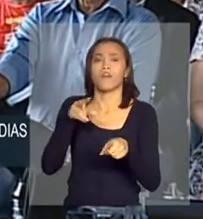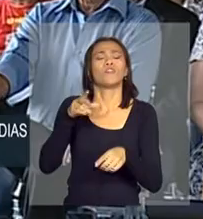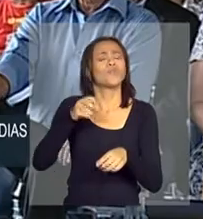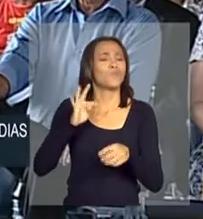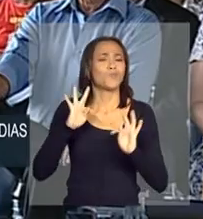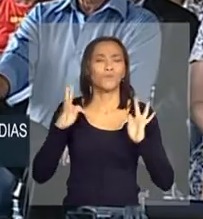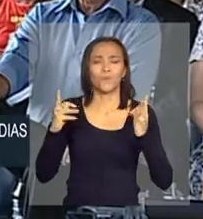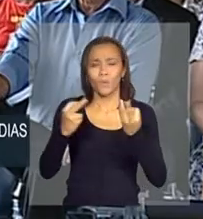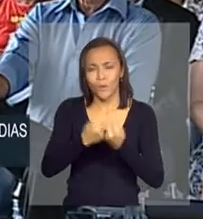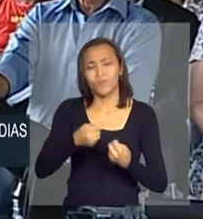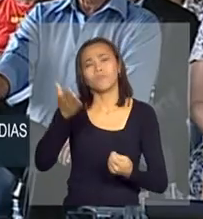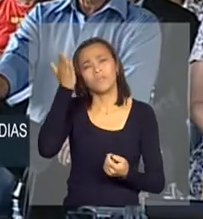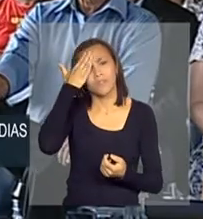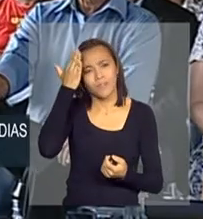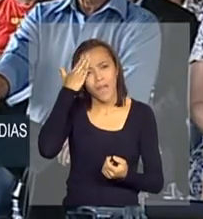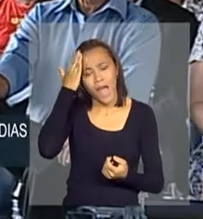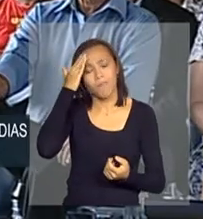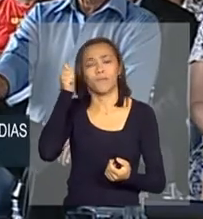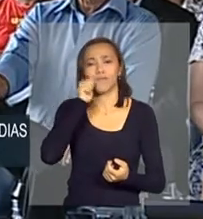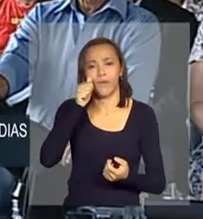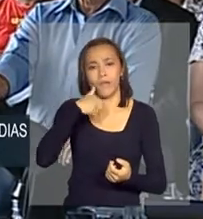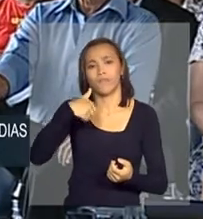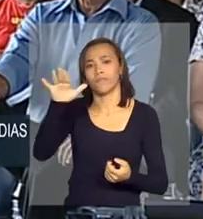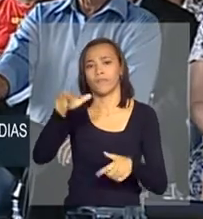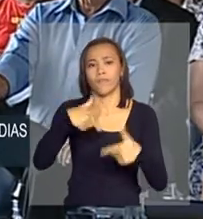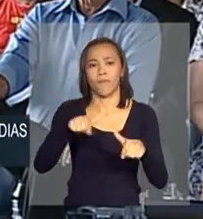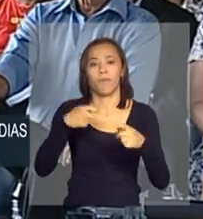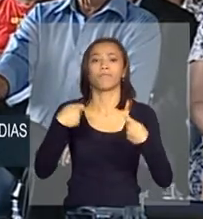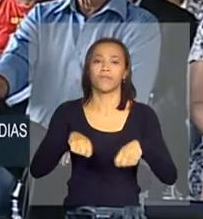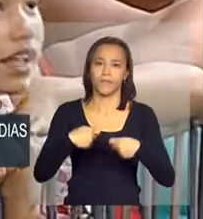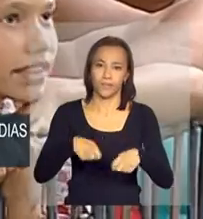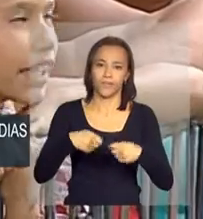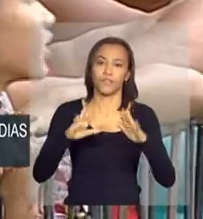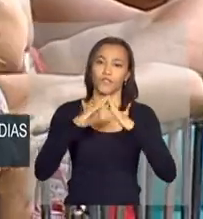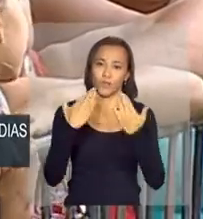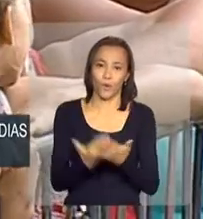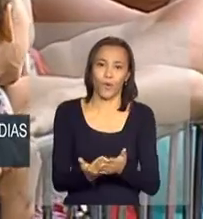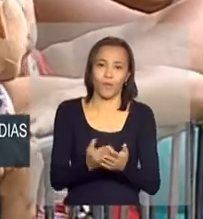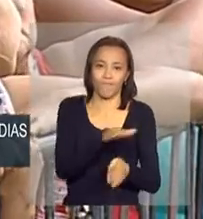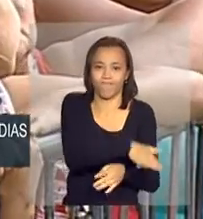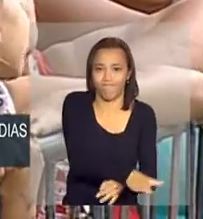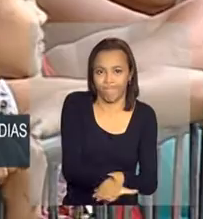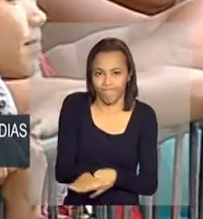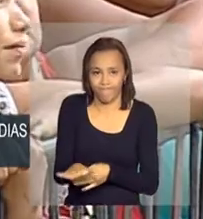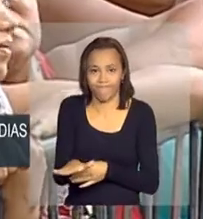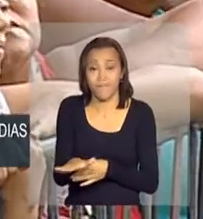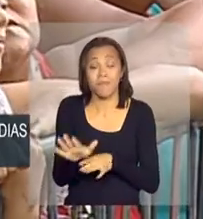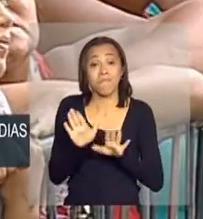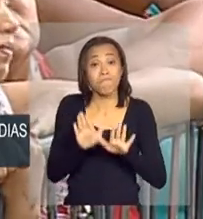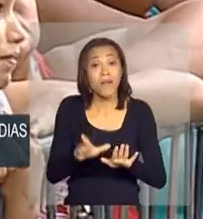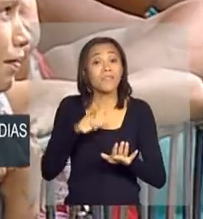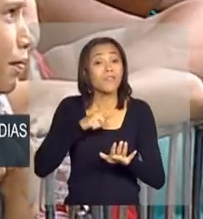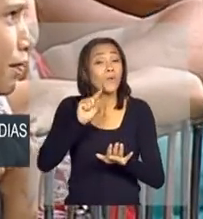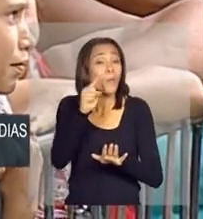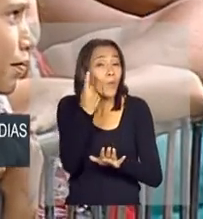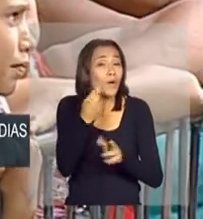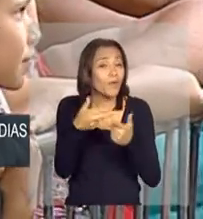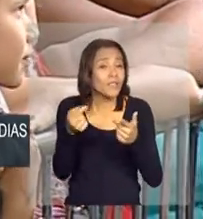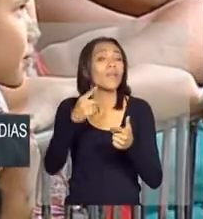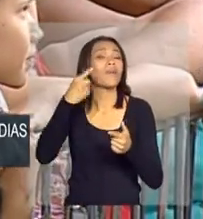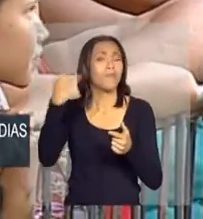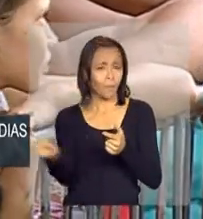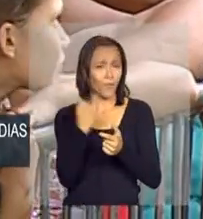mundo sabe que para as mulheres trabalharem é preciso creche Mas tem uma coisa que é importante a gente